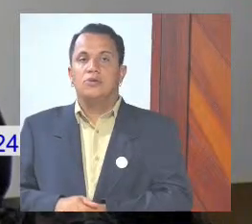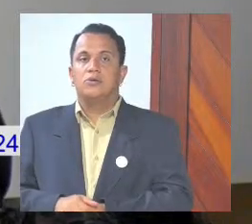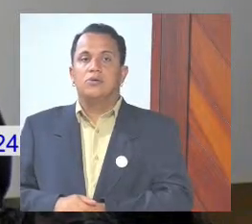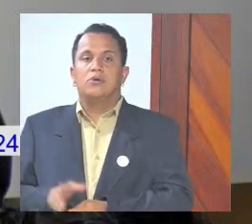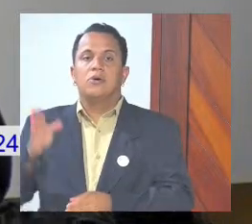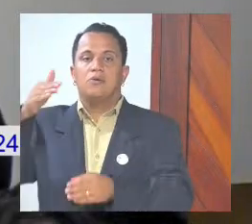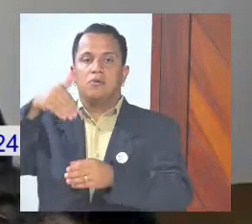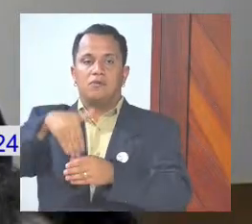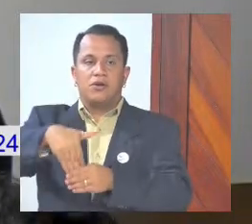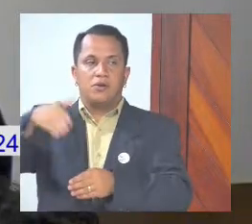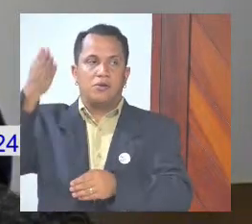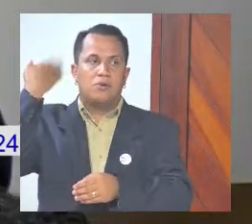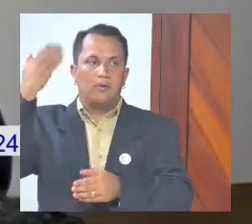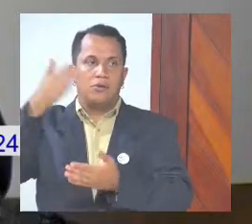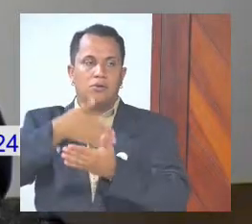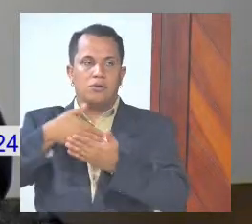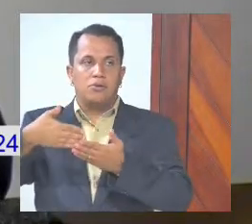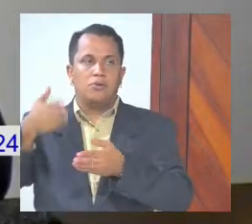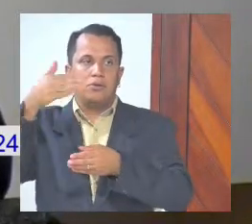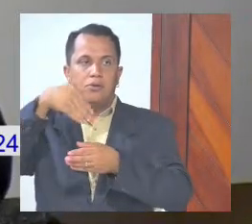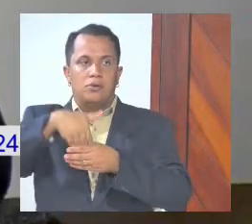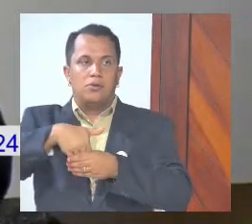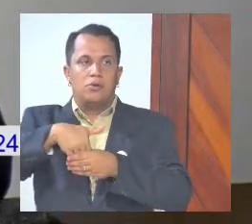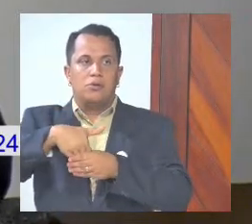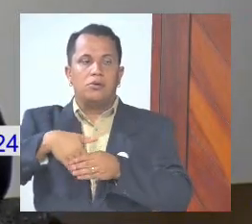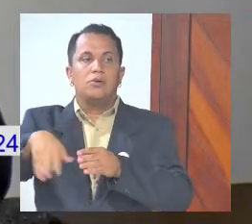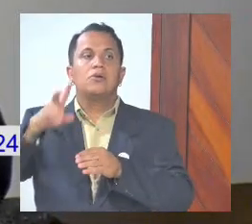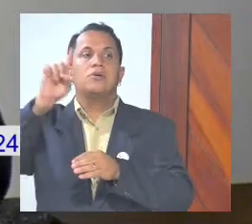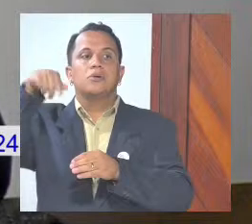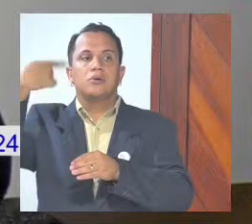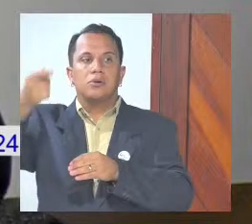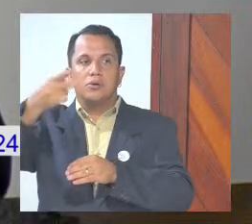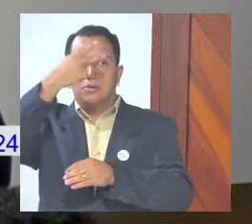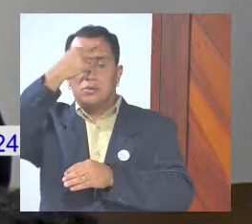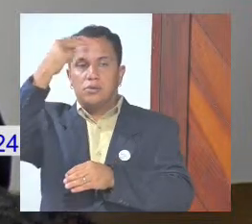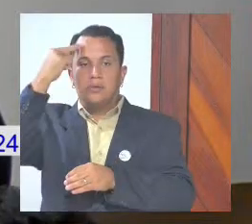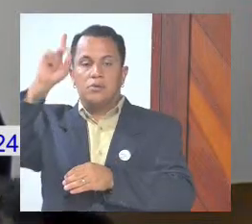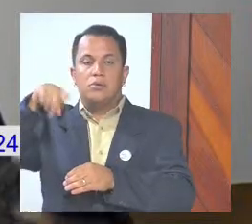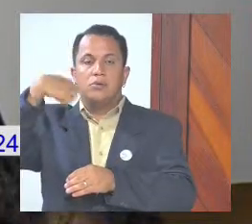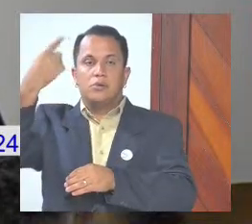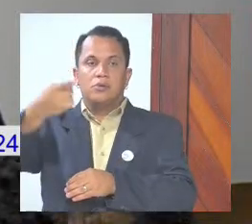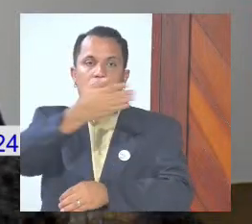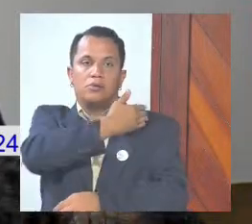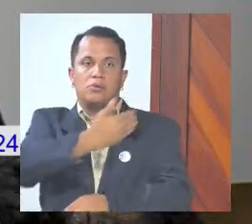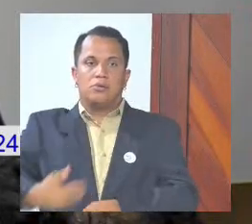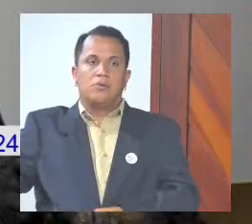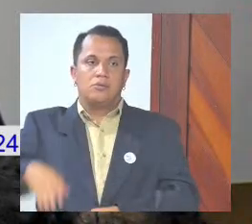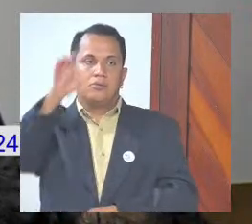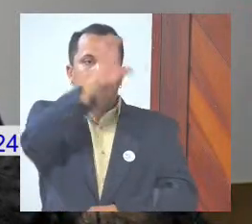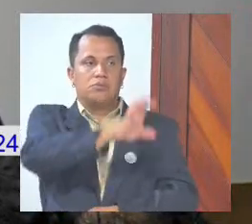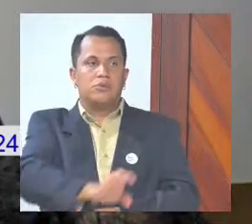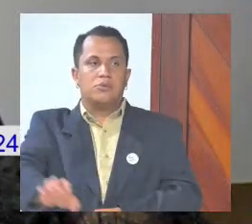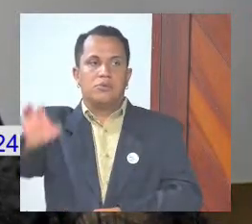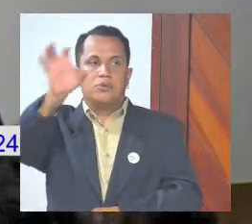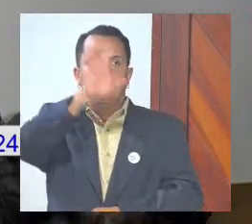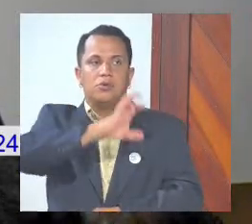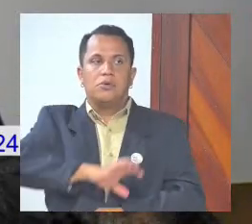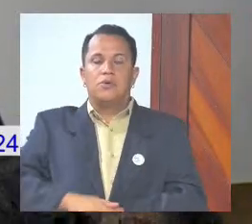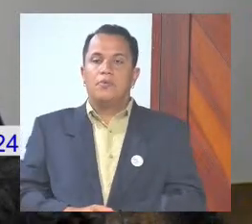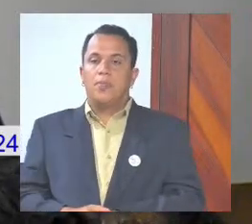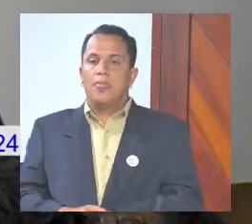Foi vereador, começou como vereador da nossa cidade, foi prefeito de Pinheiro e foi deputado estadual. Então foi uma pessoa